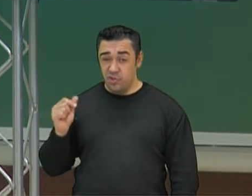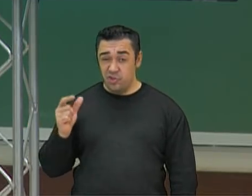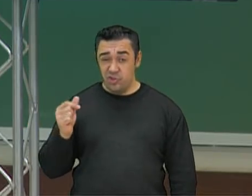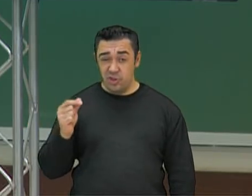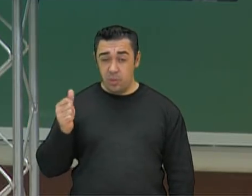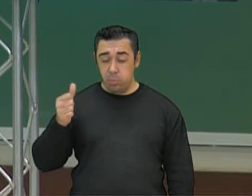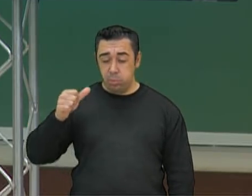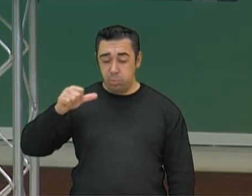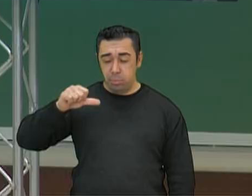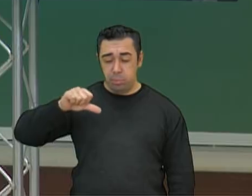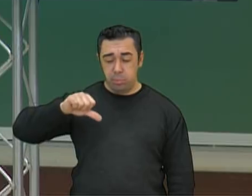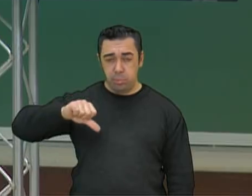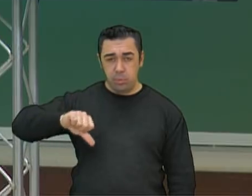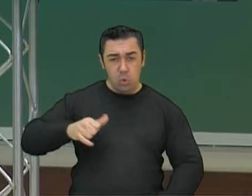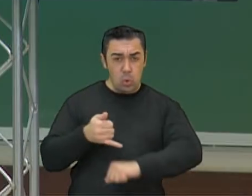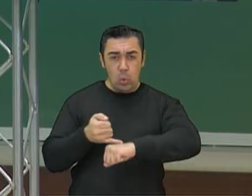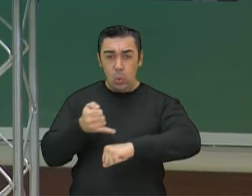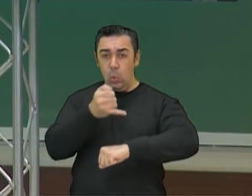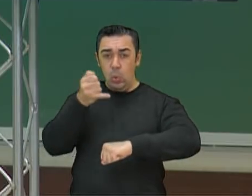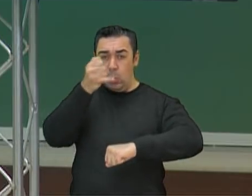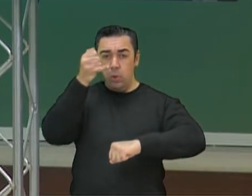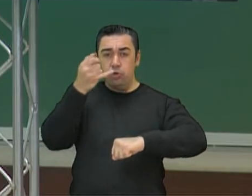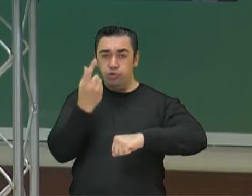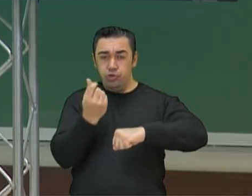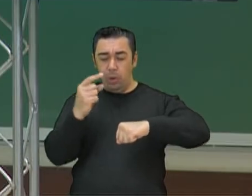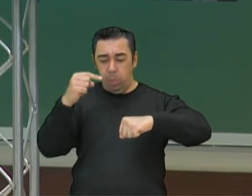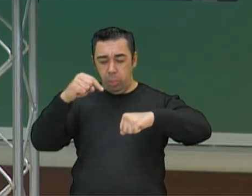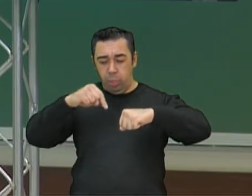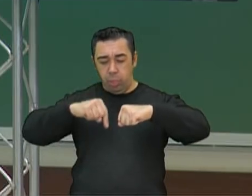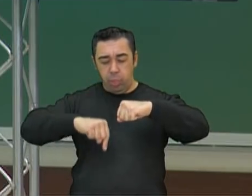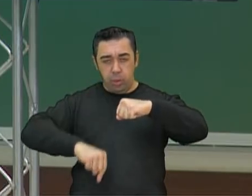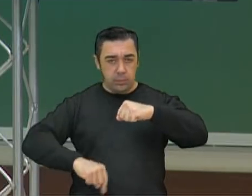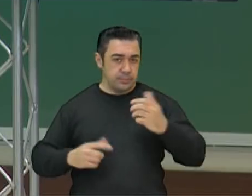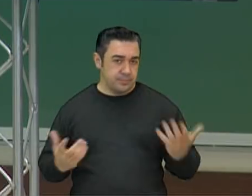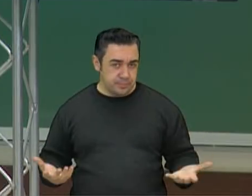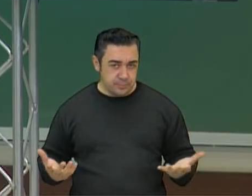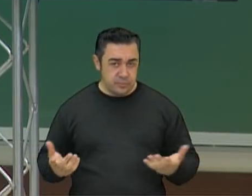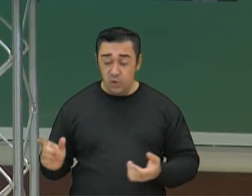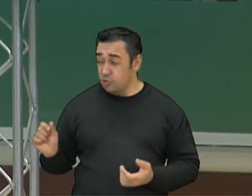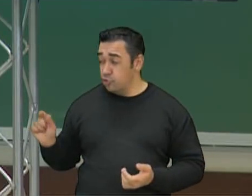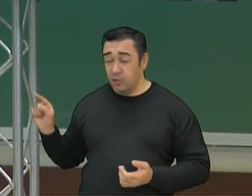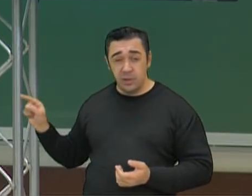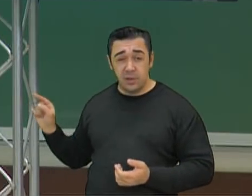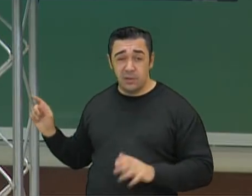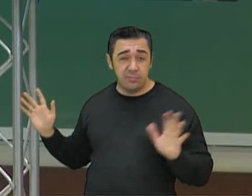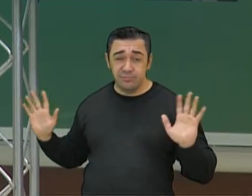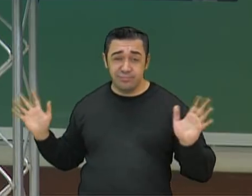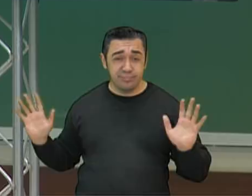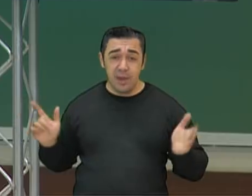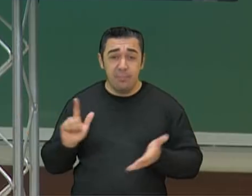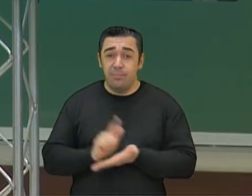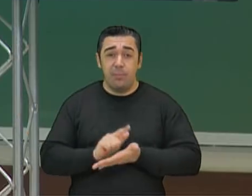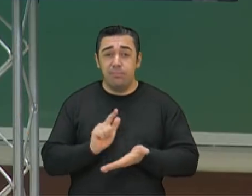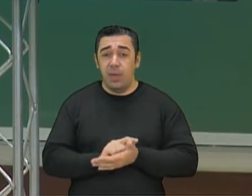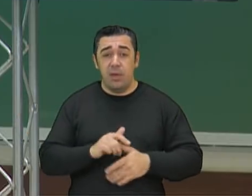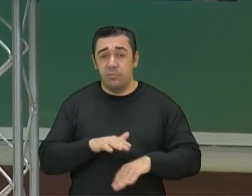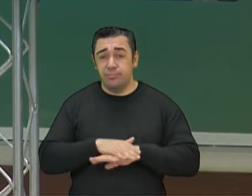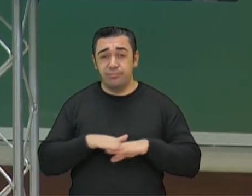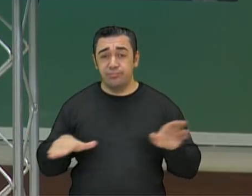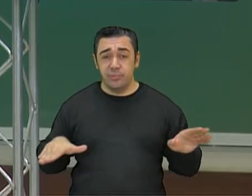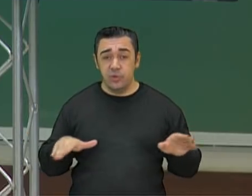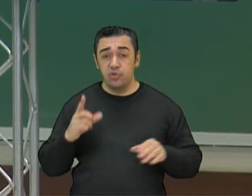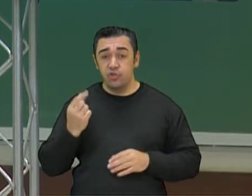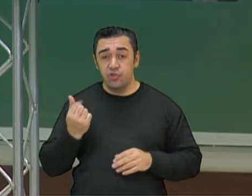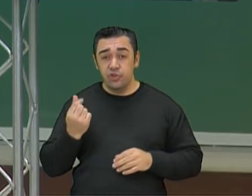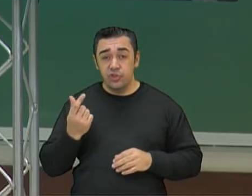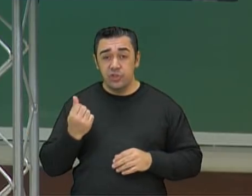estava desvalorizado na Alemanha. As cédulas eram simplesmente papel, tanto que o